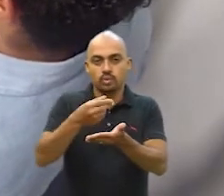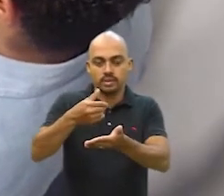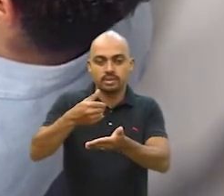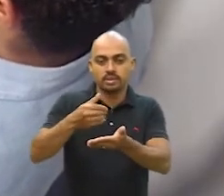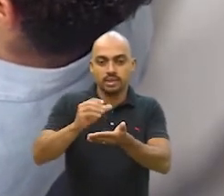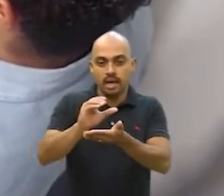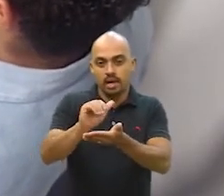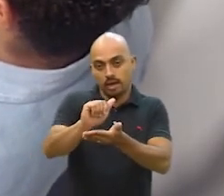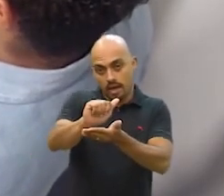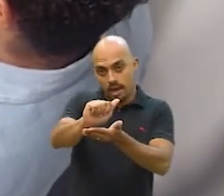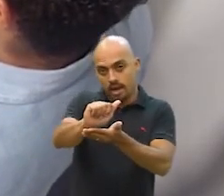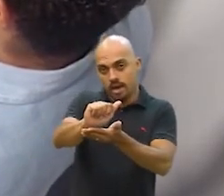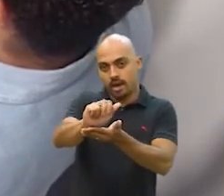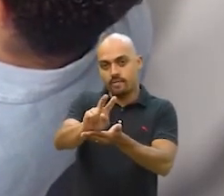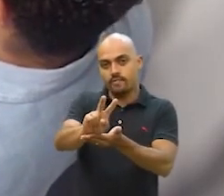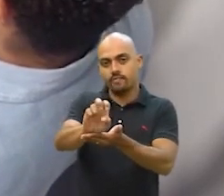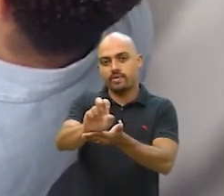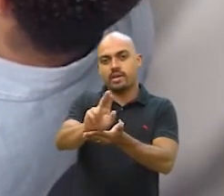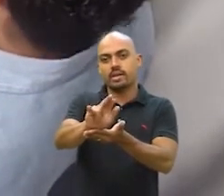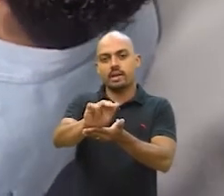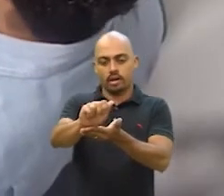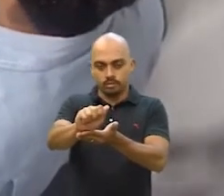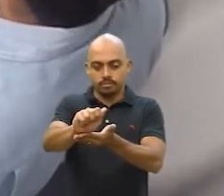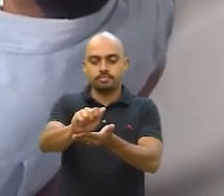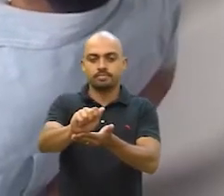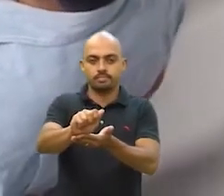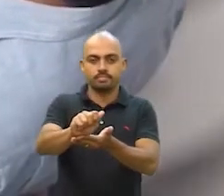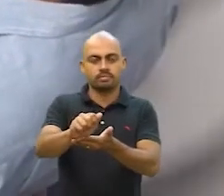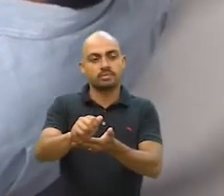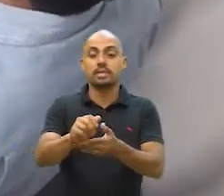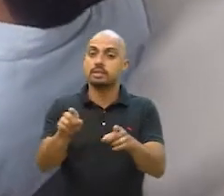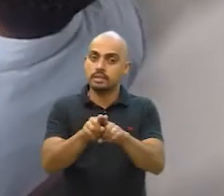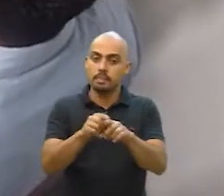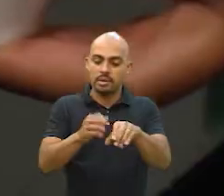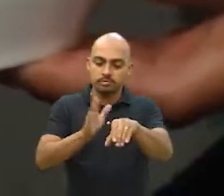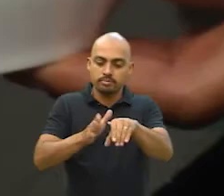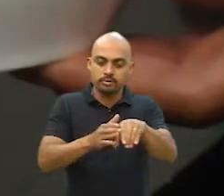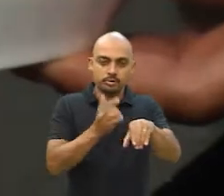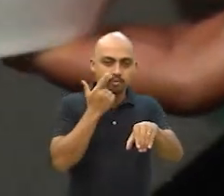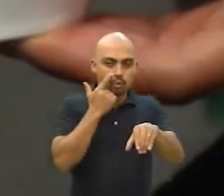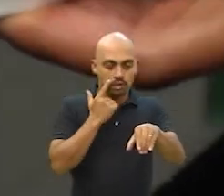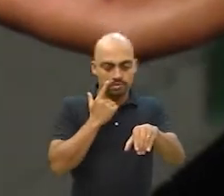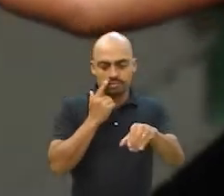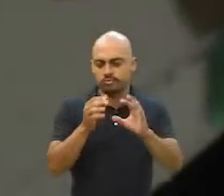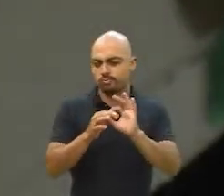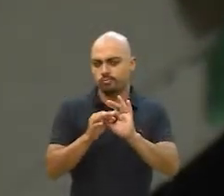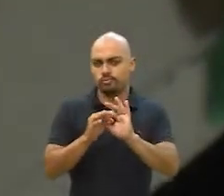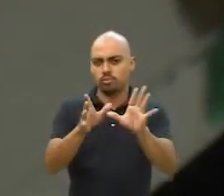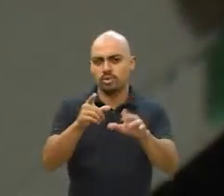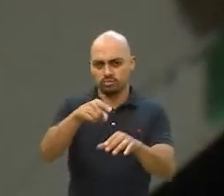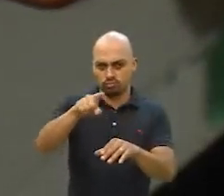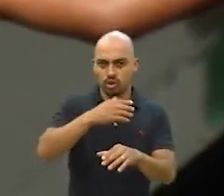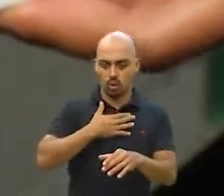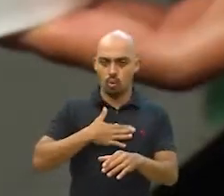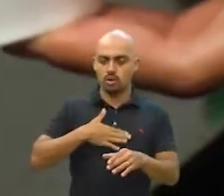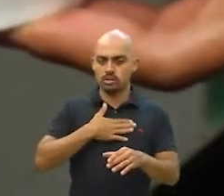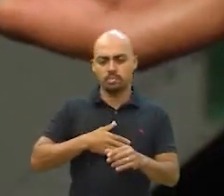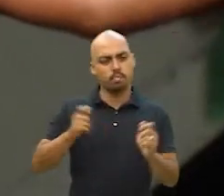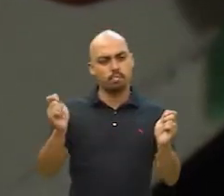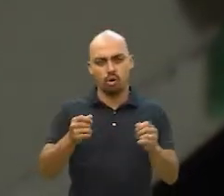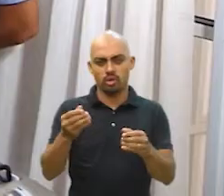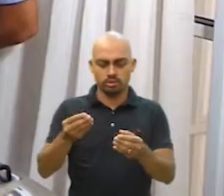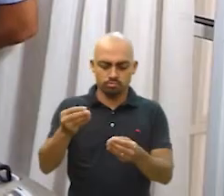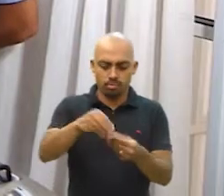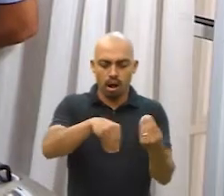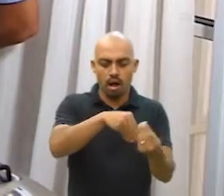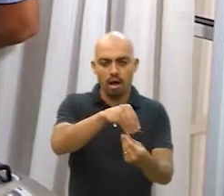de aveia. Tá. É, eu gosto de colocar cebola a gosto. Então, se você gosta de cebola, você coloca um tanto que